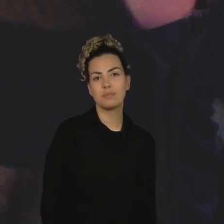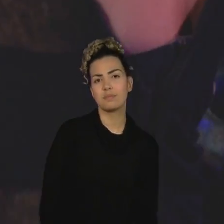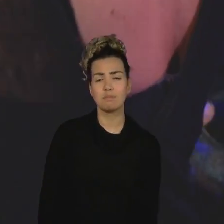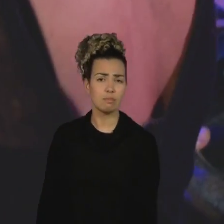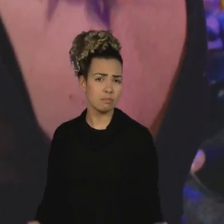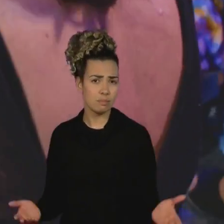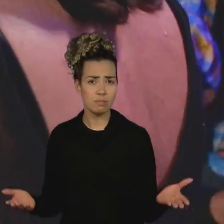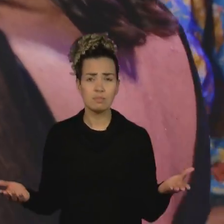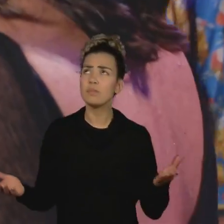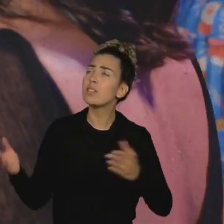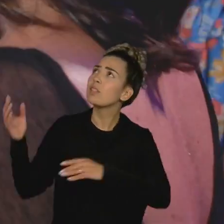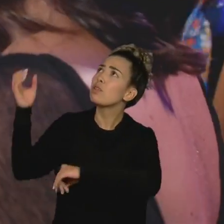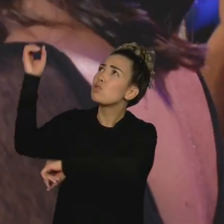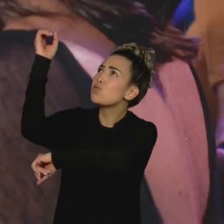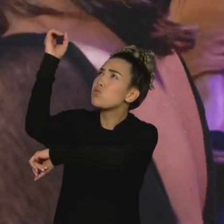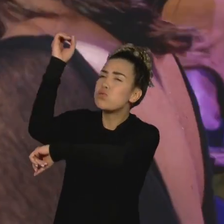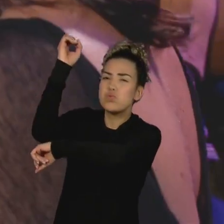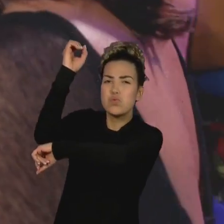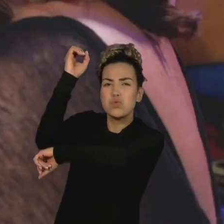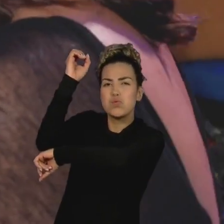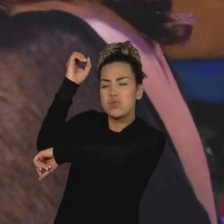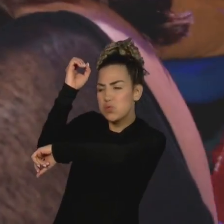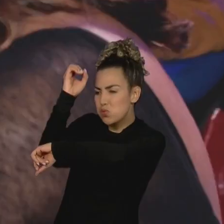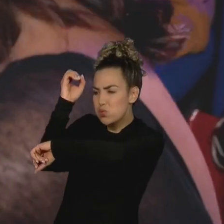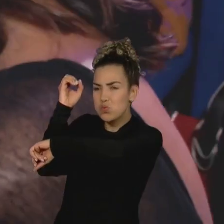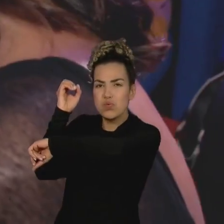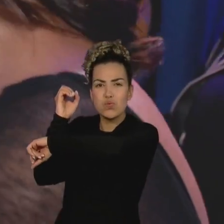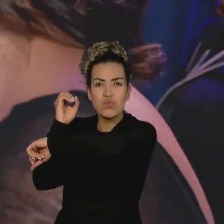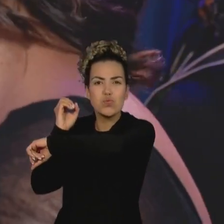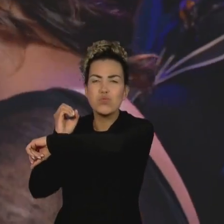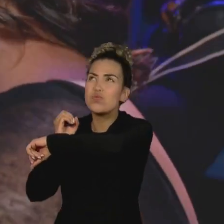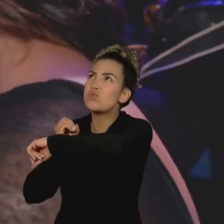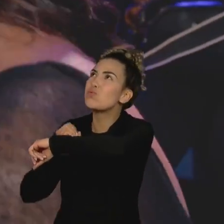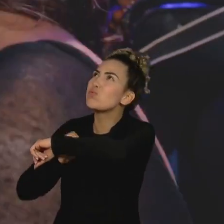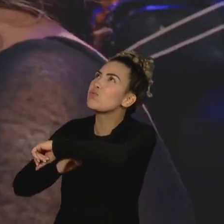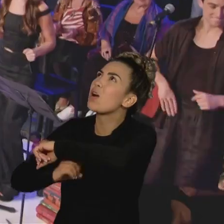O azul vai adormecer o dia, vai vir a